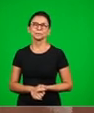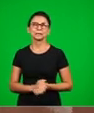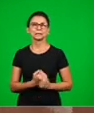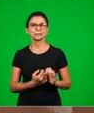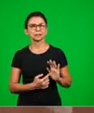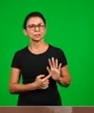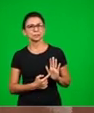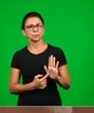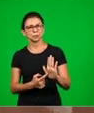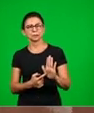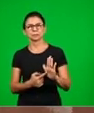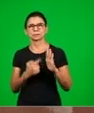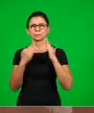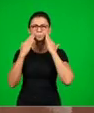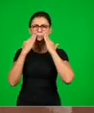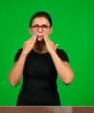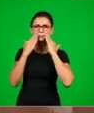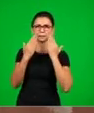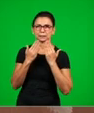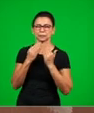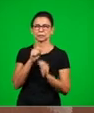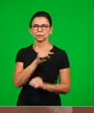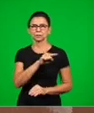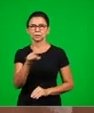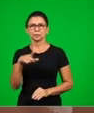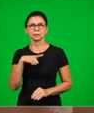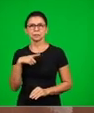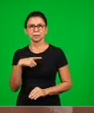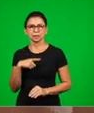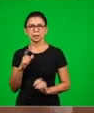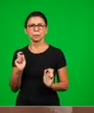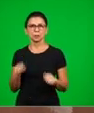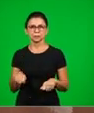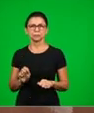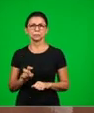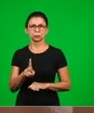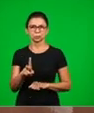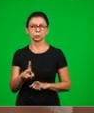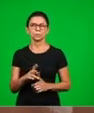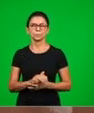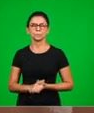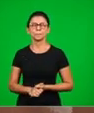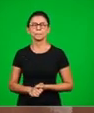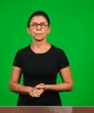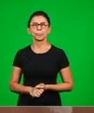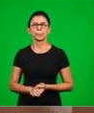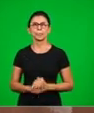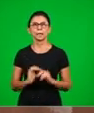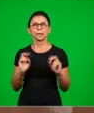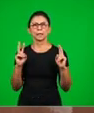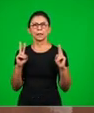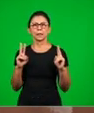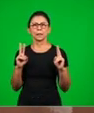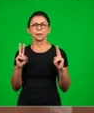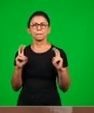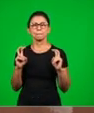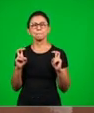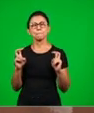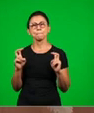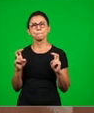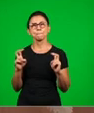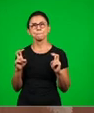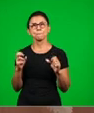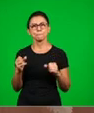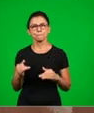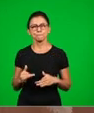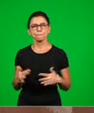de continuar sobre o assunto. E vai agora a pergunta para o próximo. Então, lança a